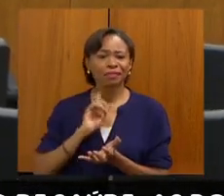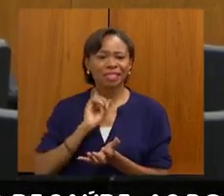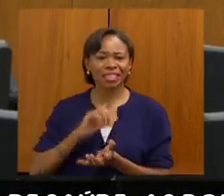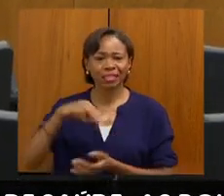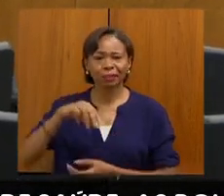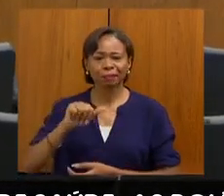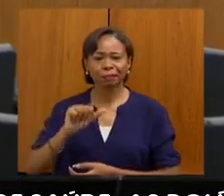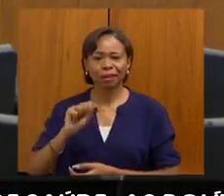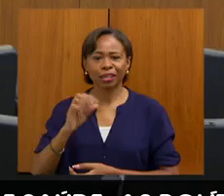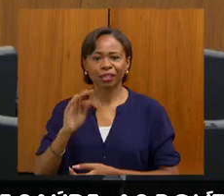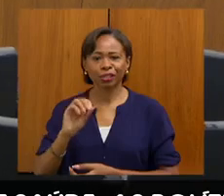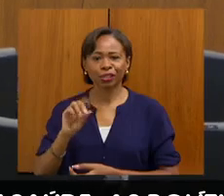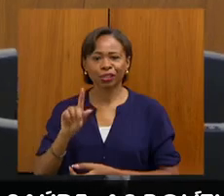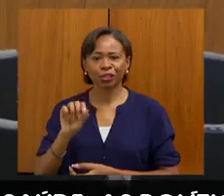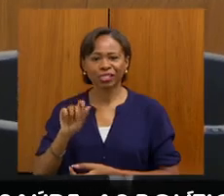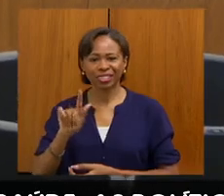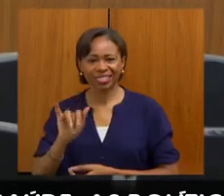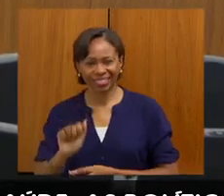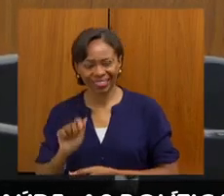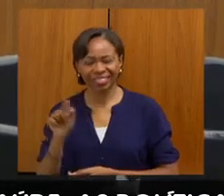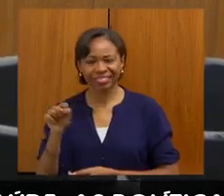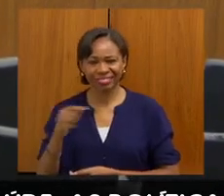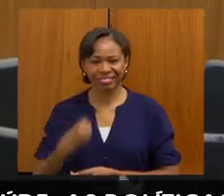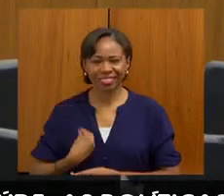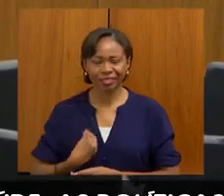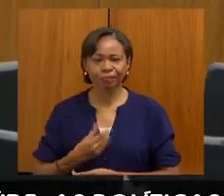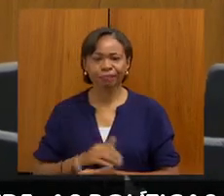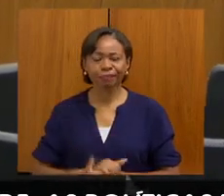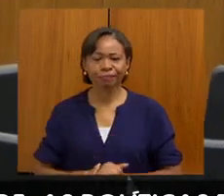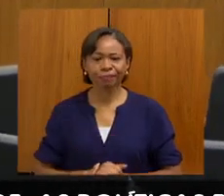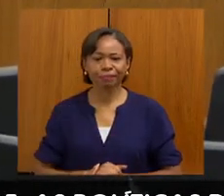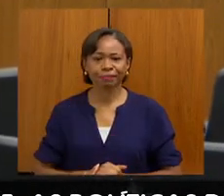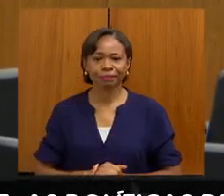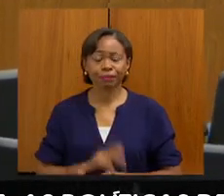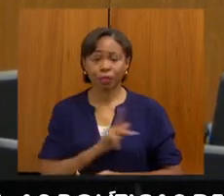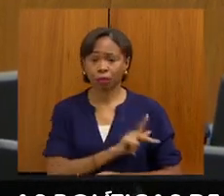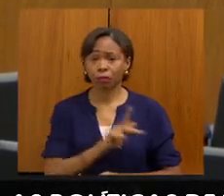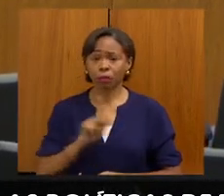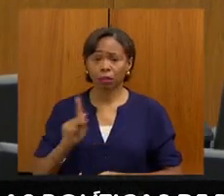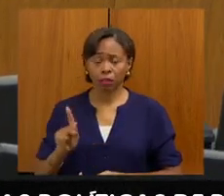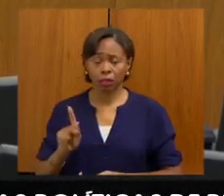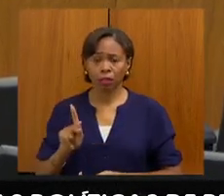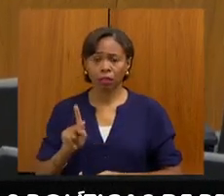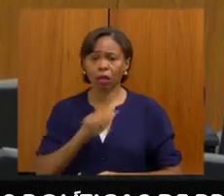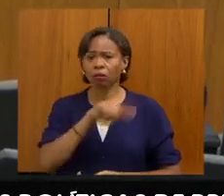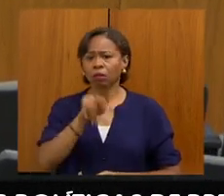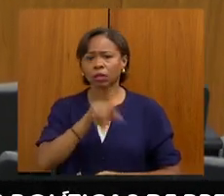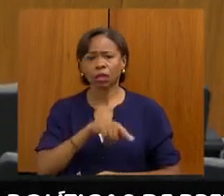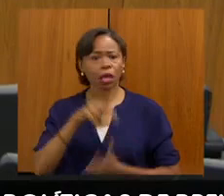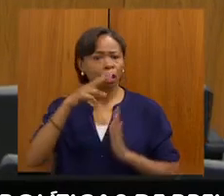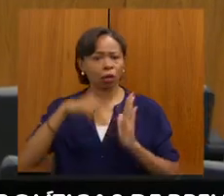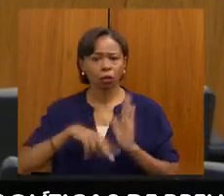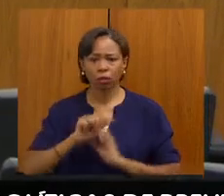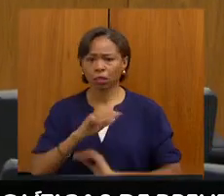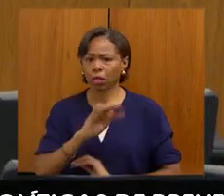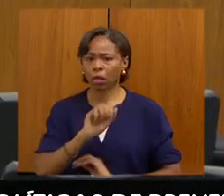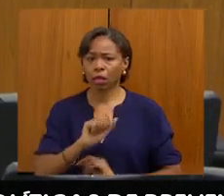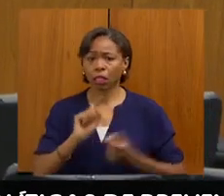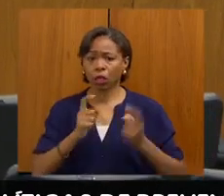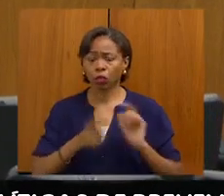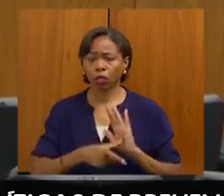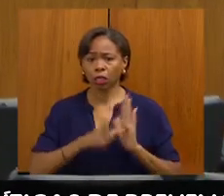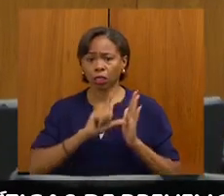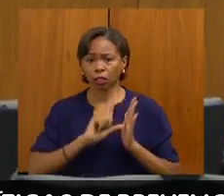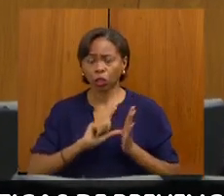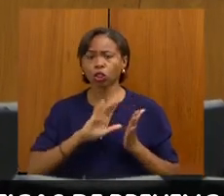a presidência nos termos do parágrafo 1º do artigo 132 do Regimento Interno, dispensa a leitura da ata da reunião anterior, considera